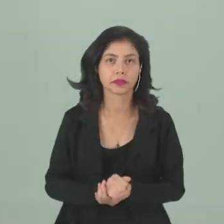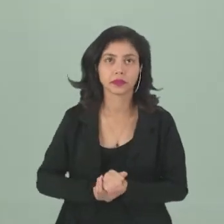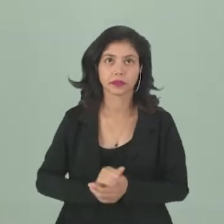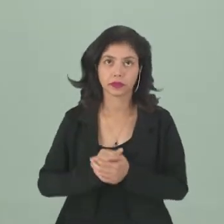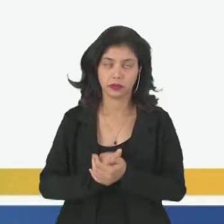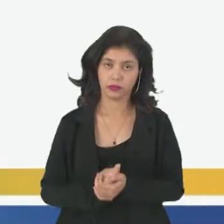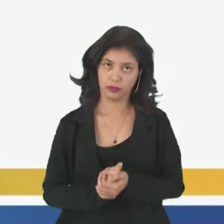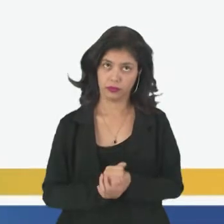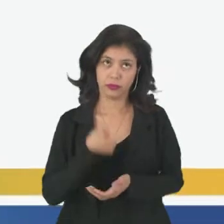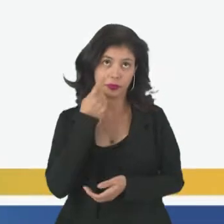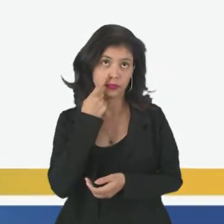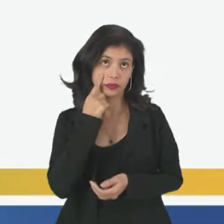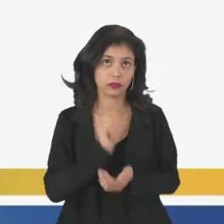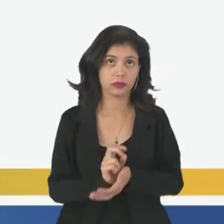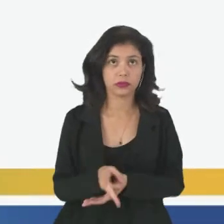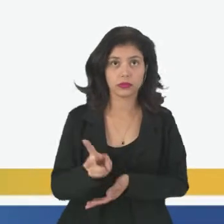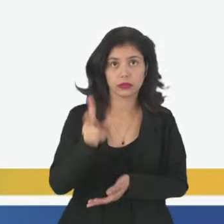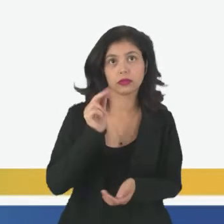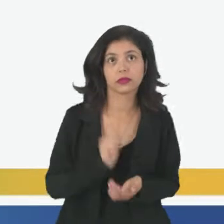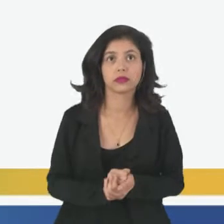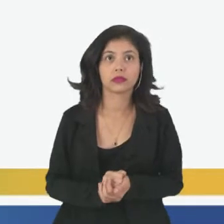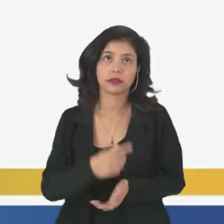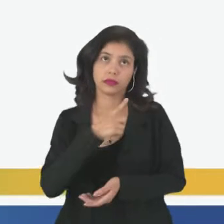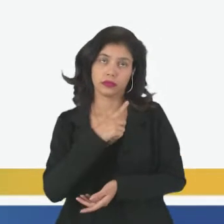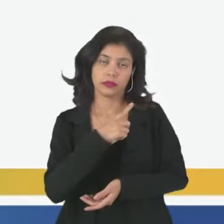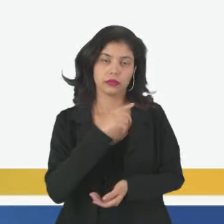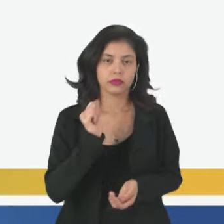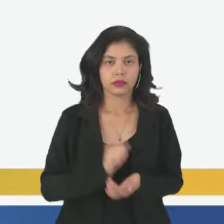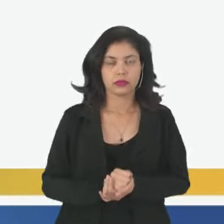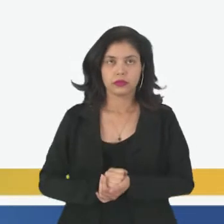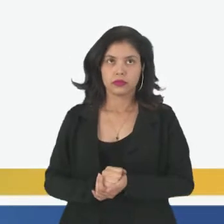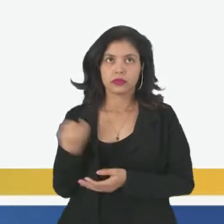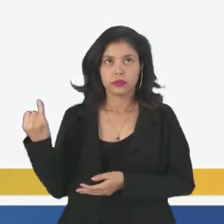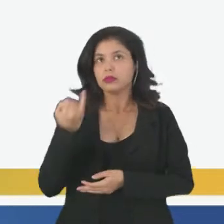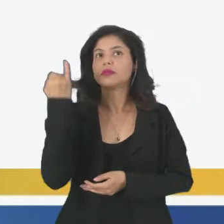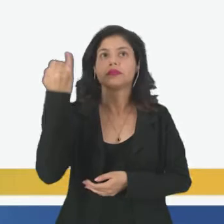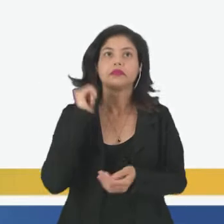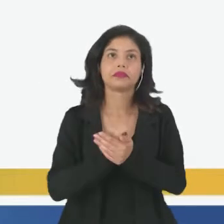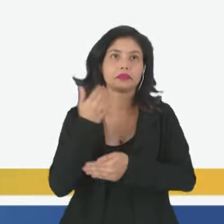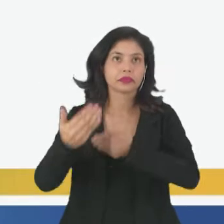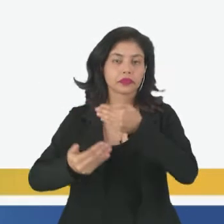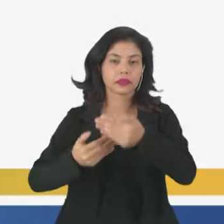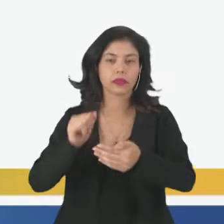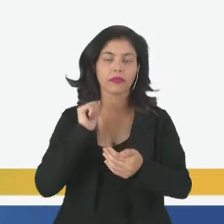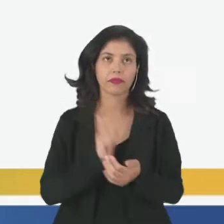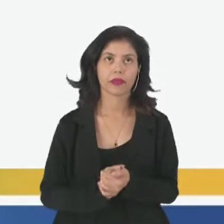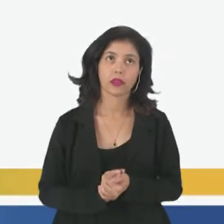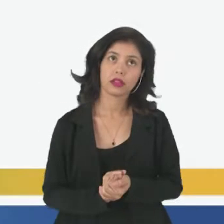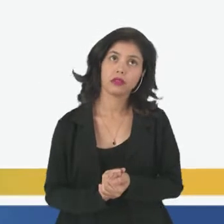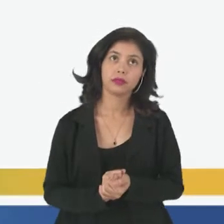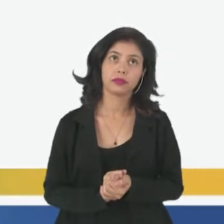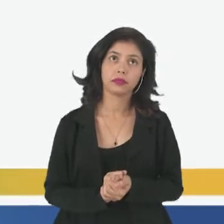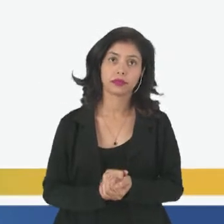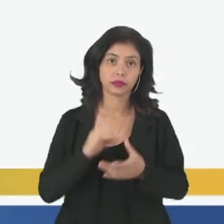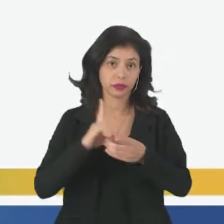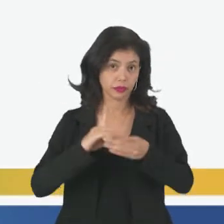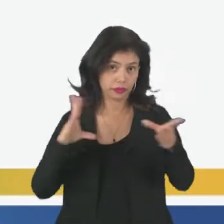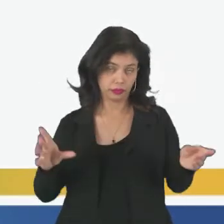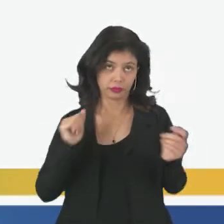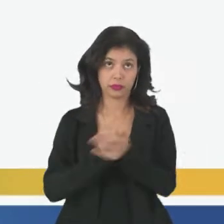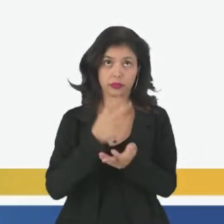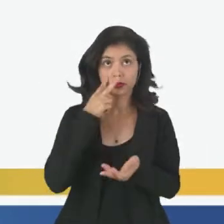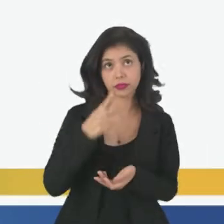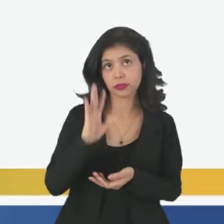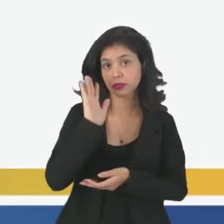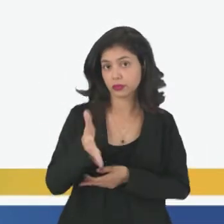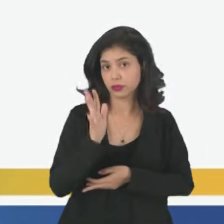na frente. Vamos lá, continuando. A gente tem principalmente o processo de democracia que a gente